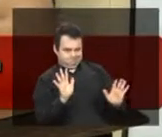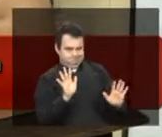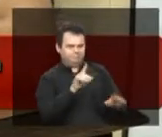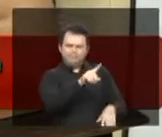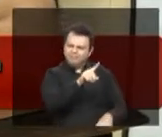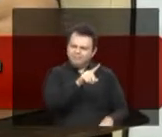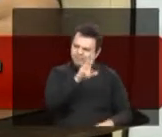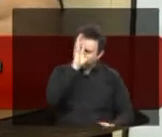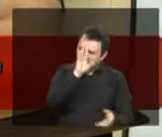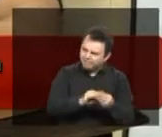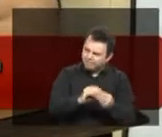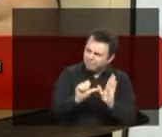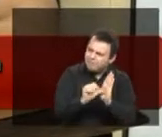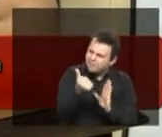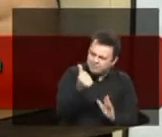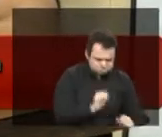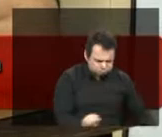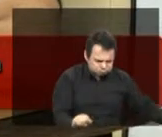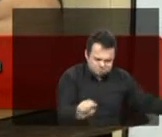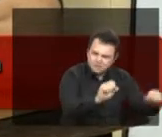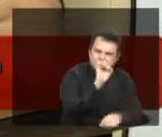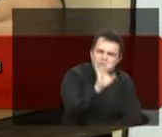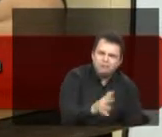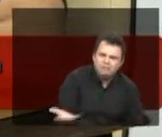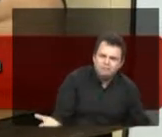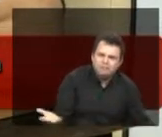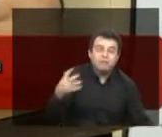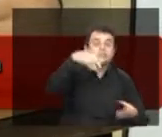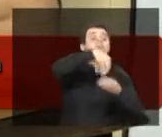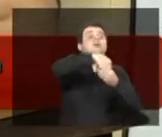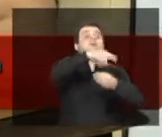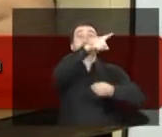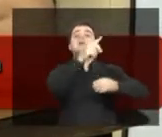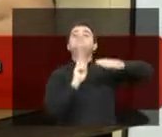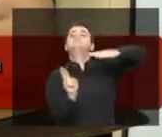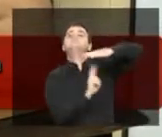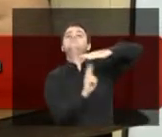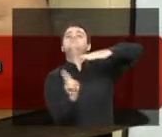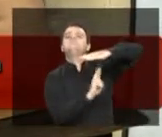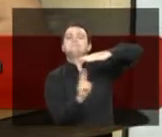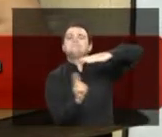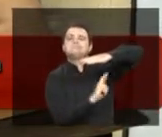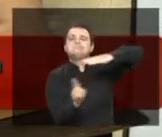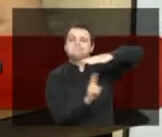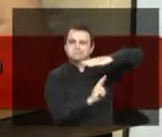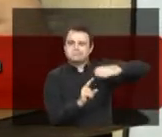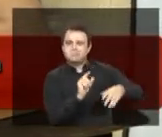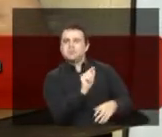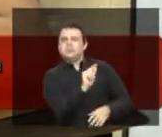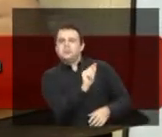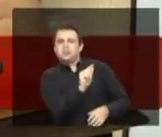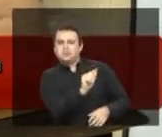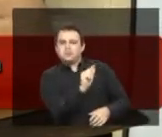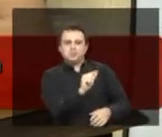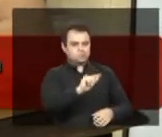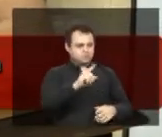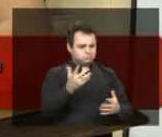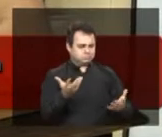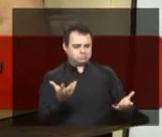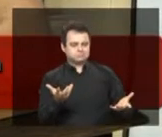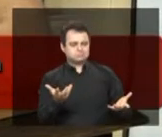uma limpeza? E aí, no caso, dentro do terminal rodoviário, quando vocês estavam pegando aí, no